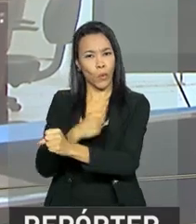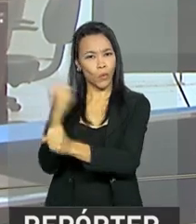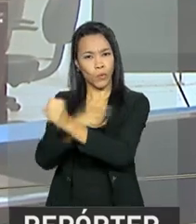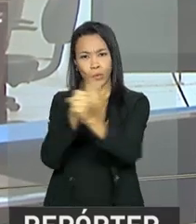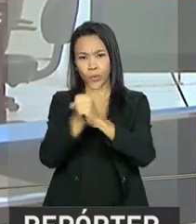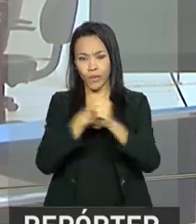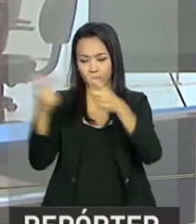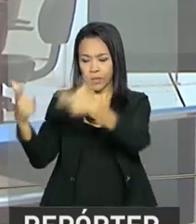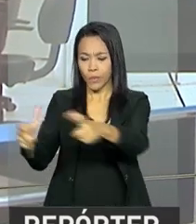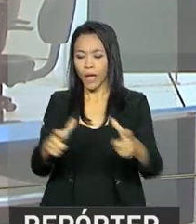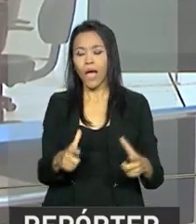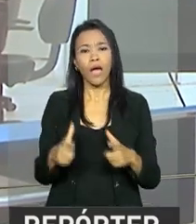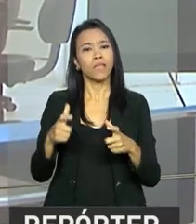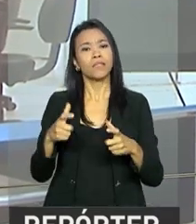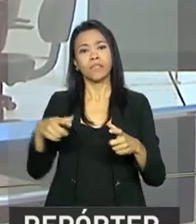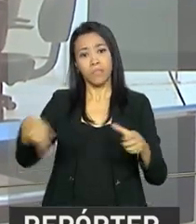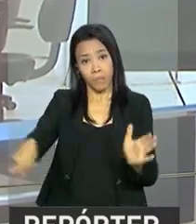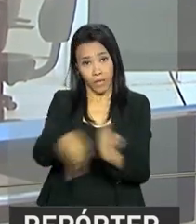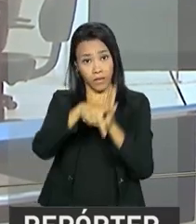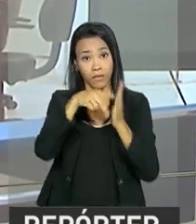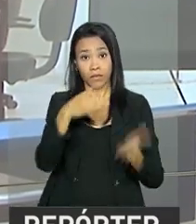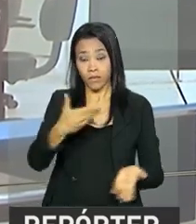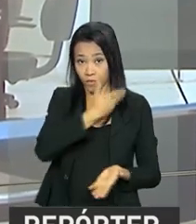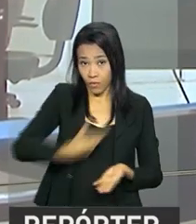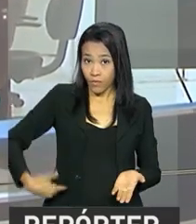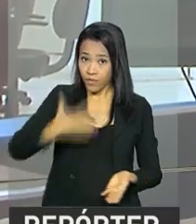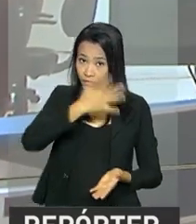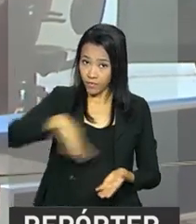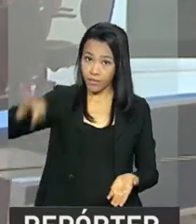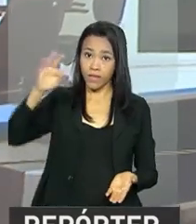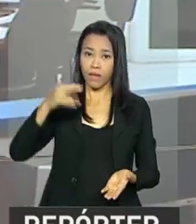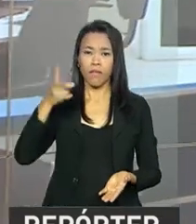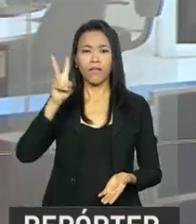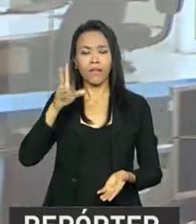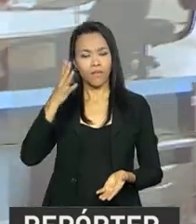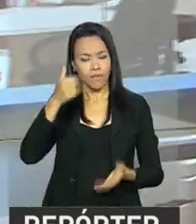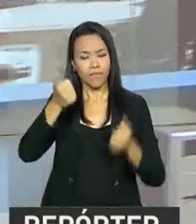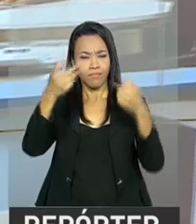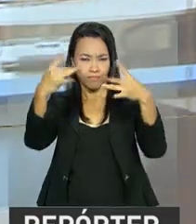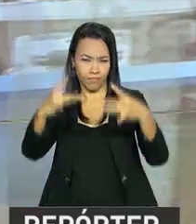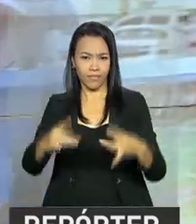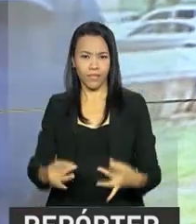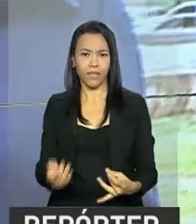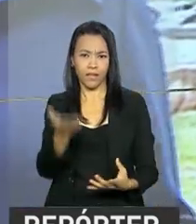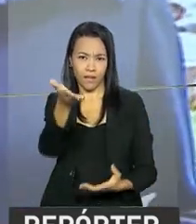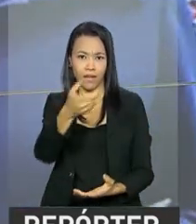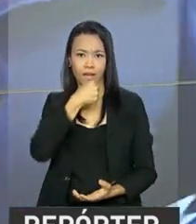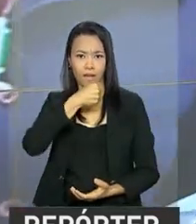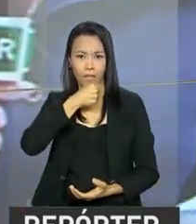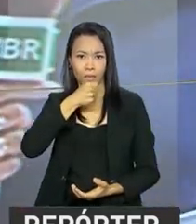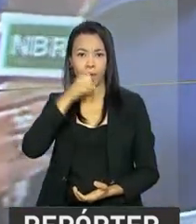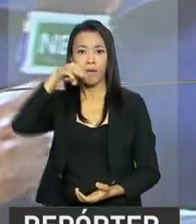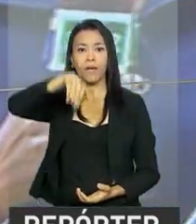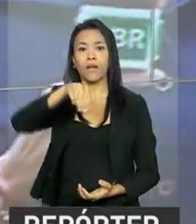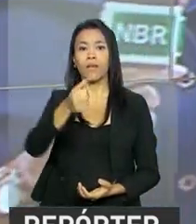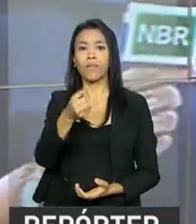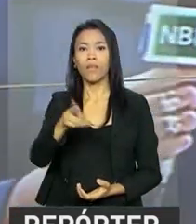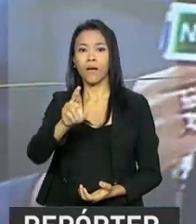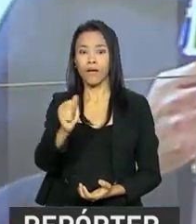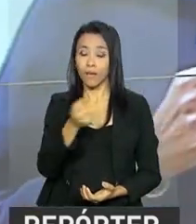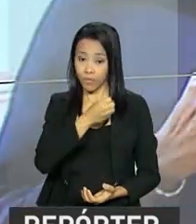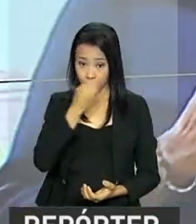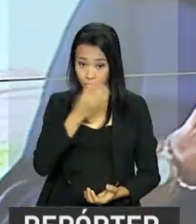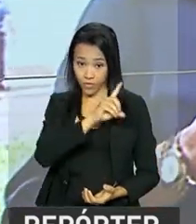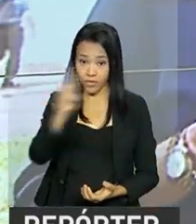terrenos da União quem está acompanhando este assunto é repórter Mara kenup e é para lá que a gente vai agora conversar com ela oi Mara